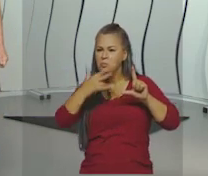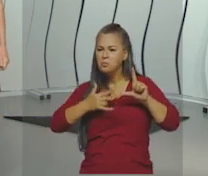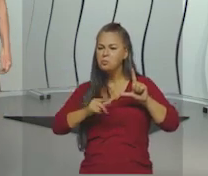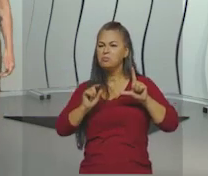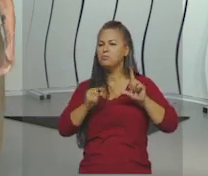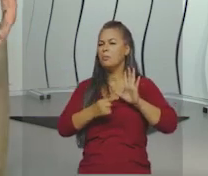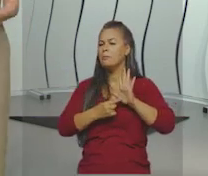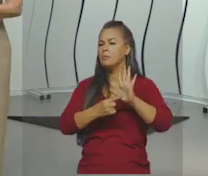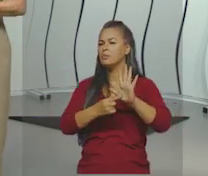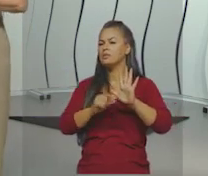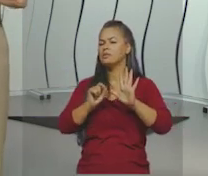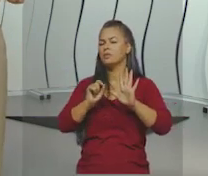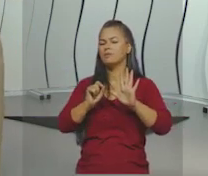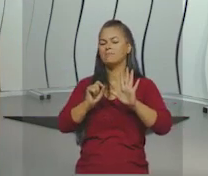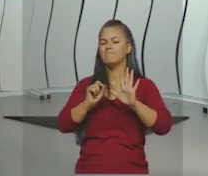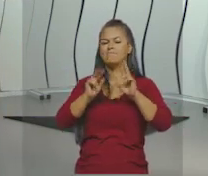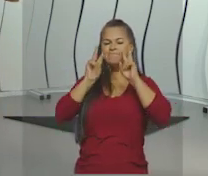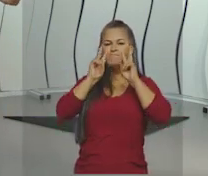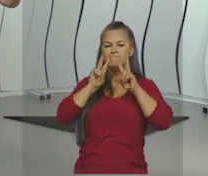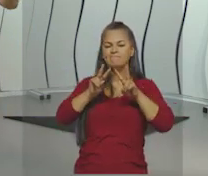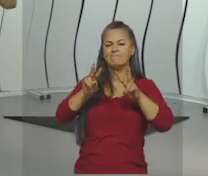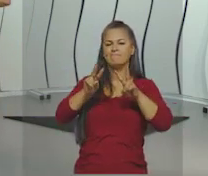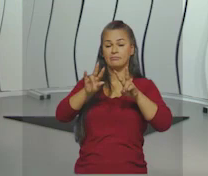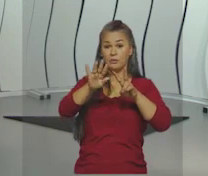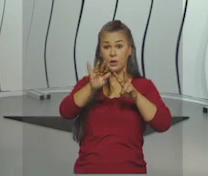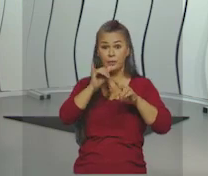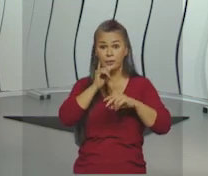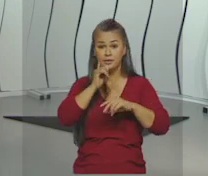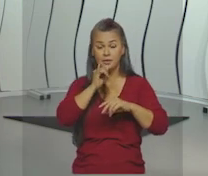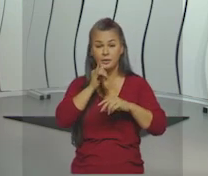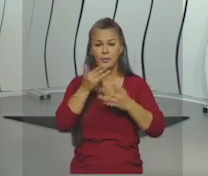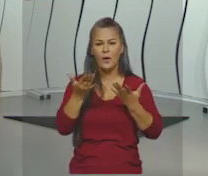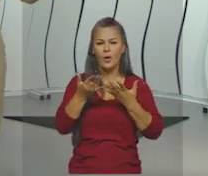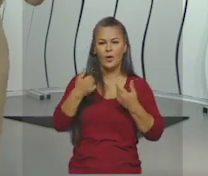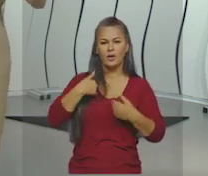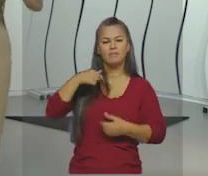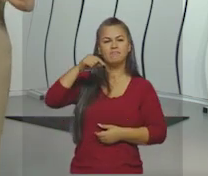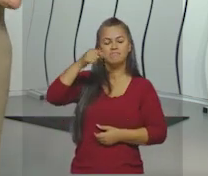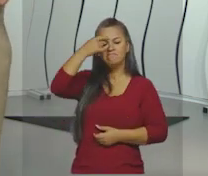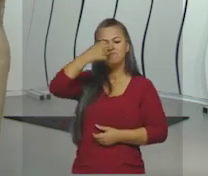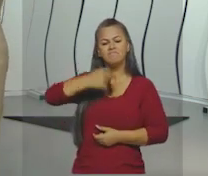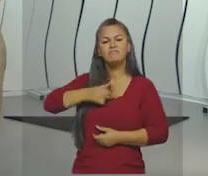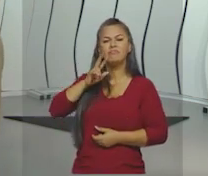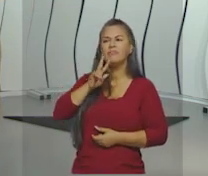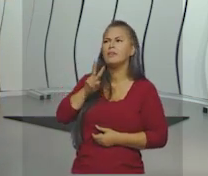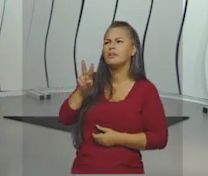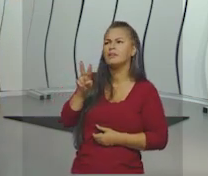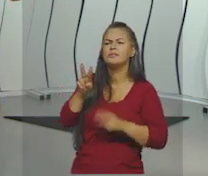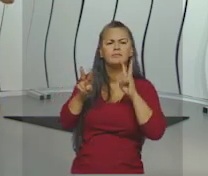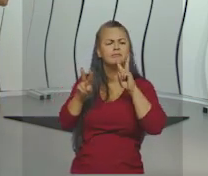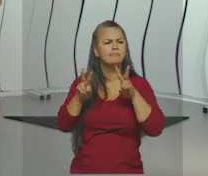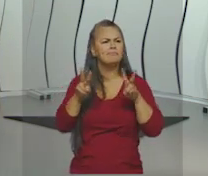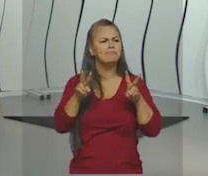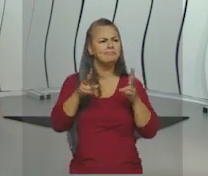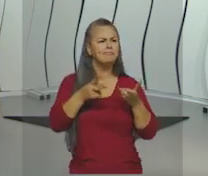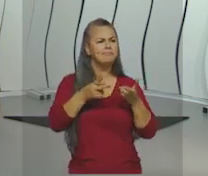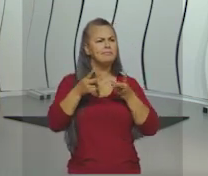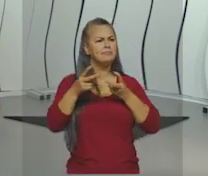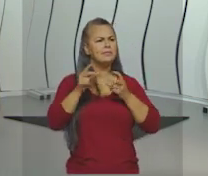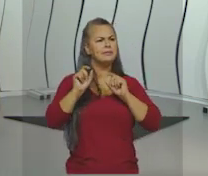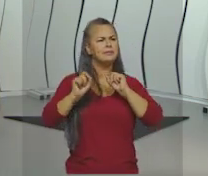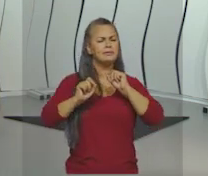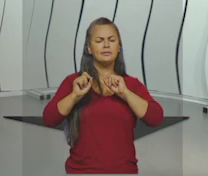visão. Eu estou aqui agora vendo, né, o cenário, percebendo,